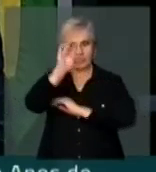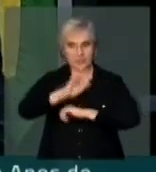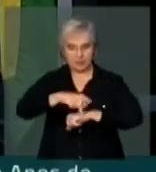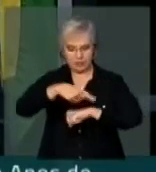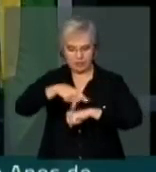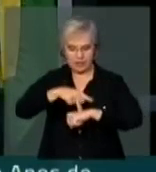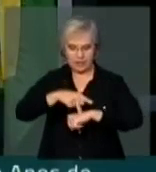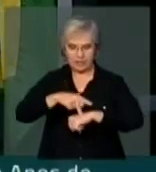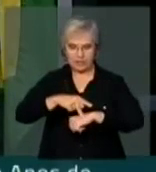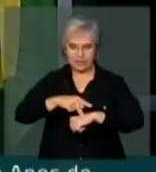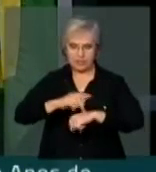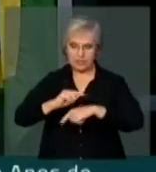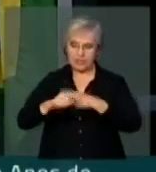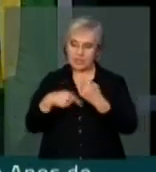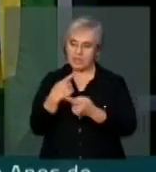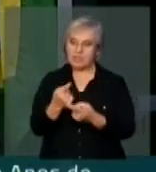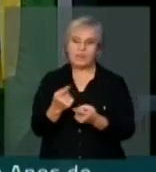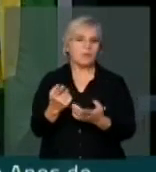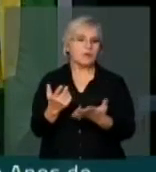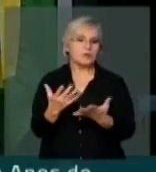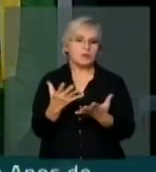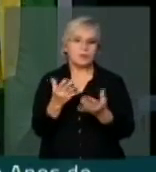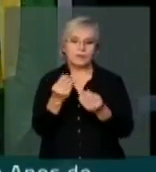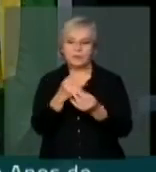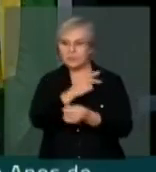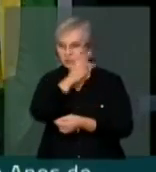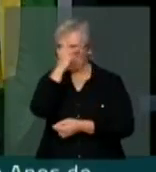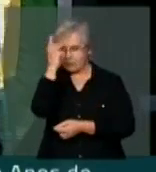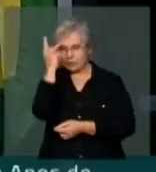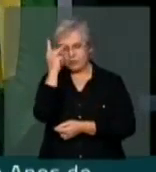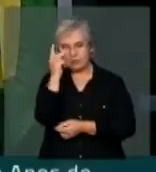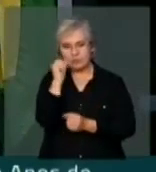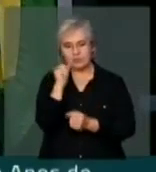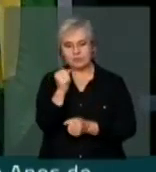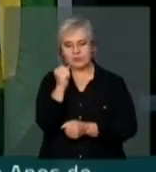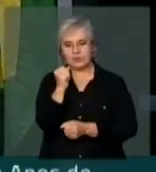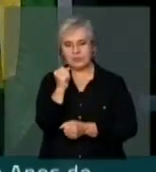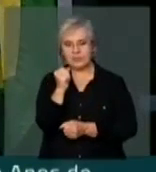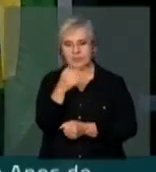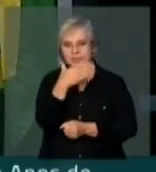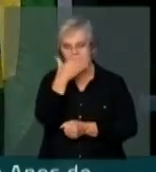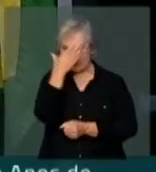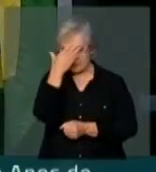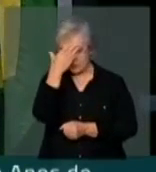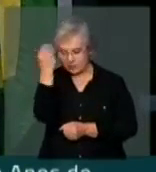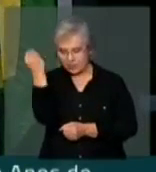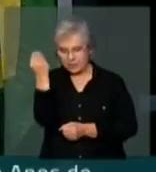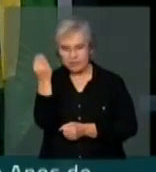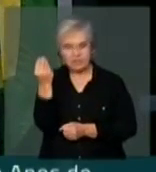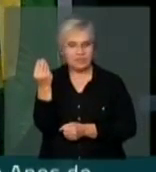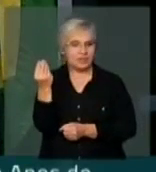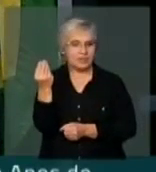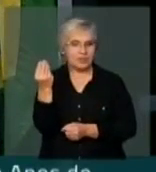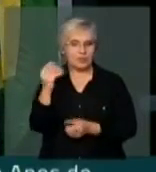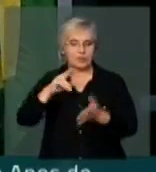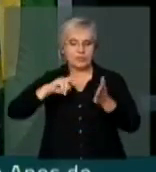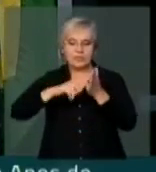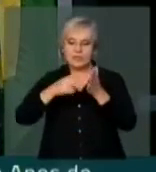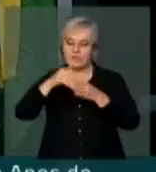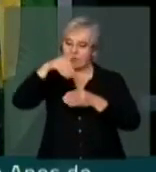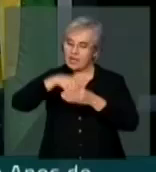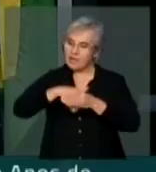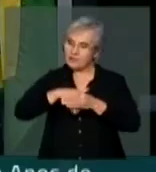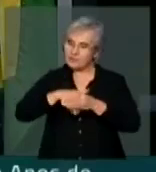algum brasileiro algum dia esquecer que baioneta não é voto e cachorro não é urna? Creio que não. Mas se dou destaque